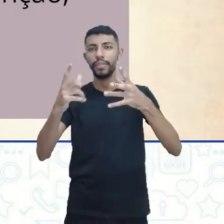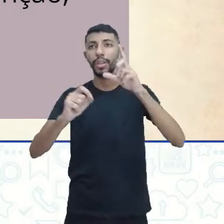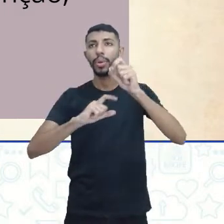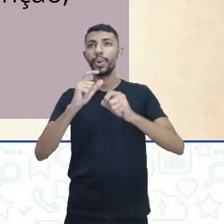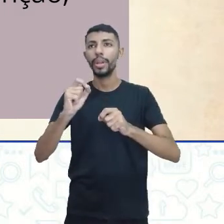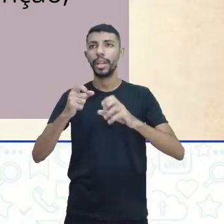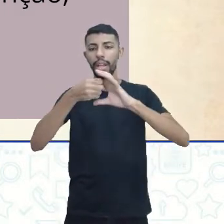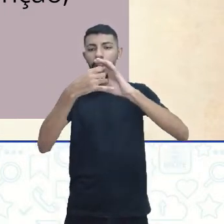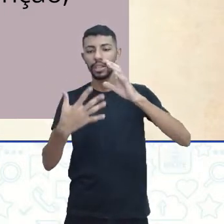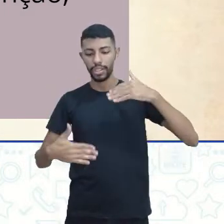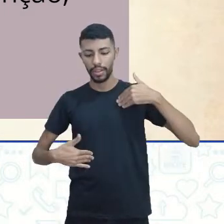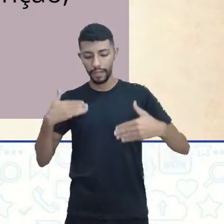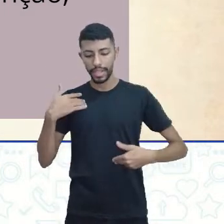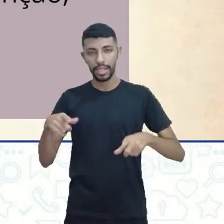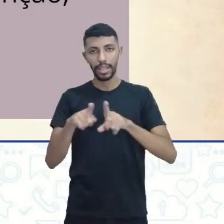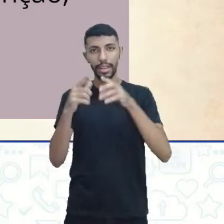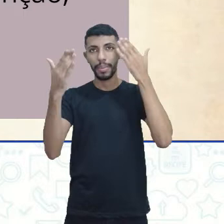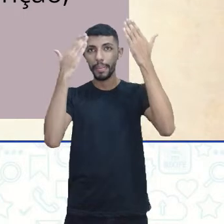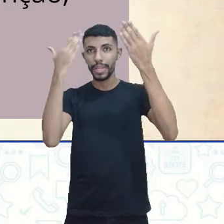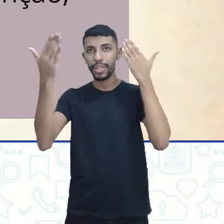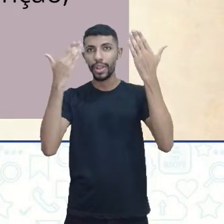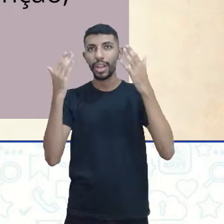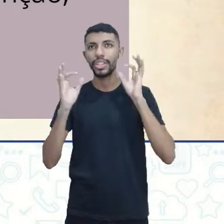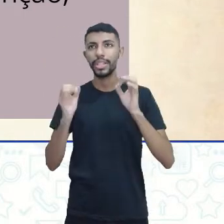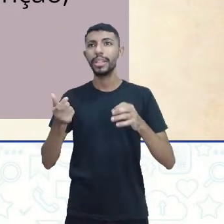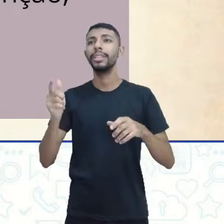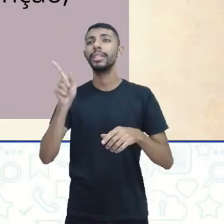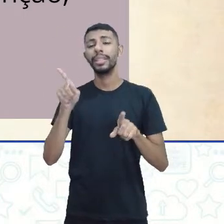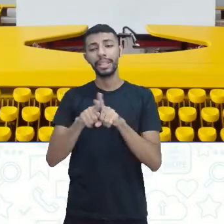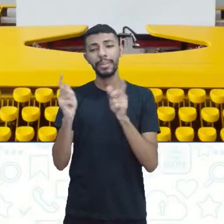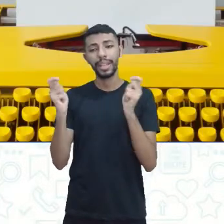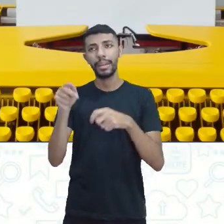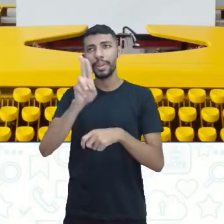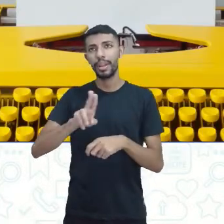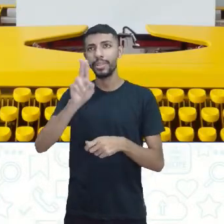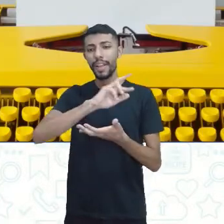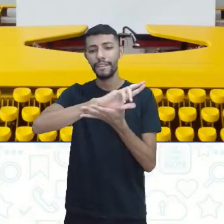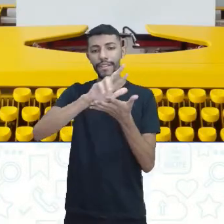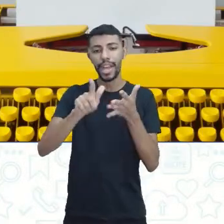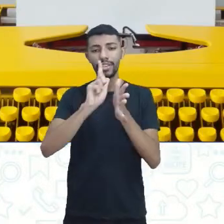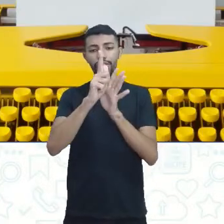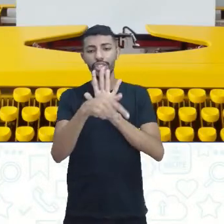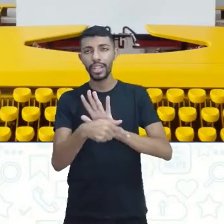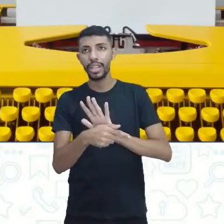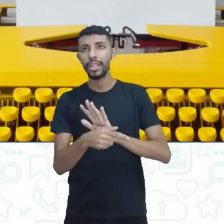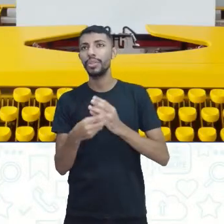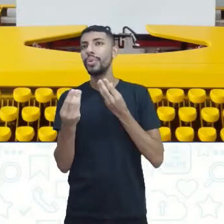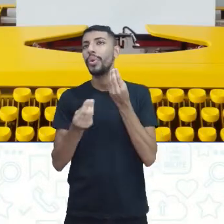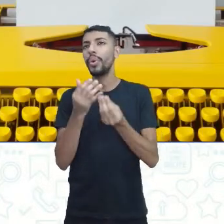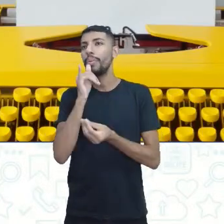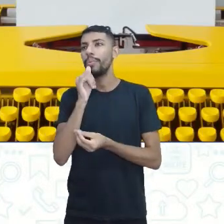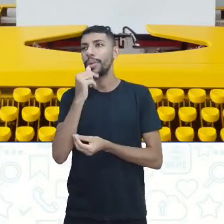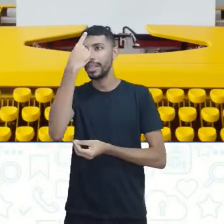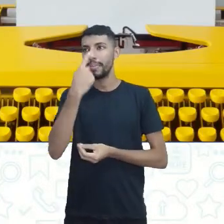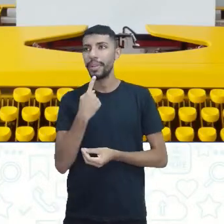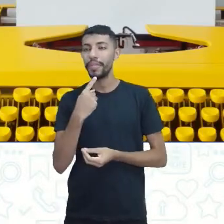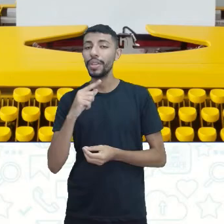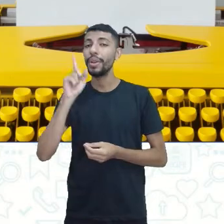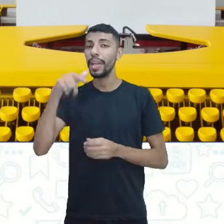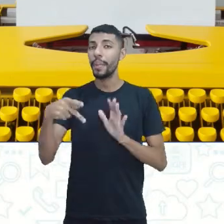psicológicas, usadas em vários gêneros textuais, como o perfil, que será o gênero que vamos trabalhar na próxima